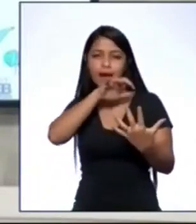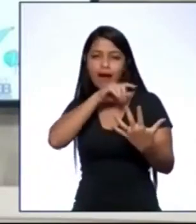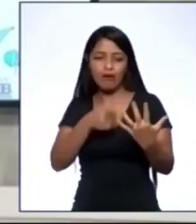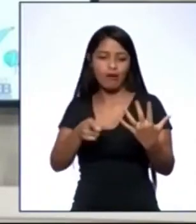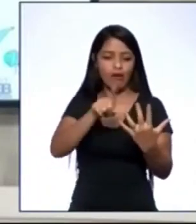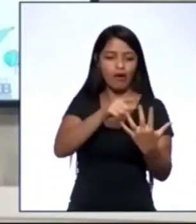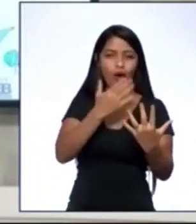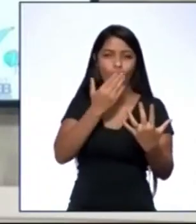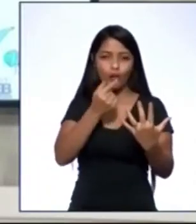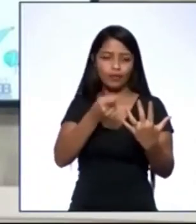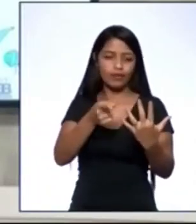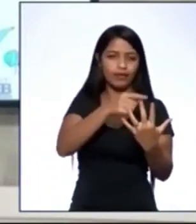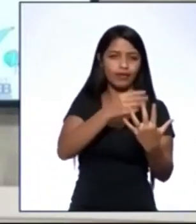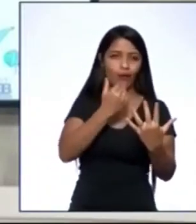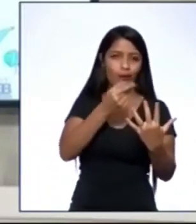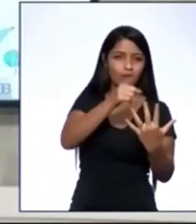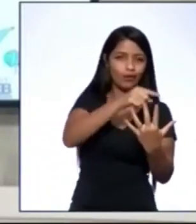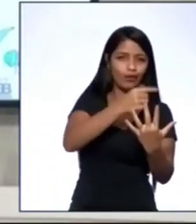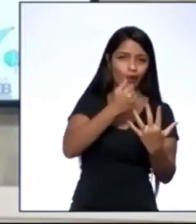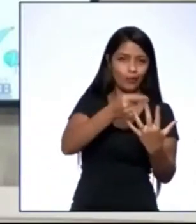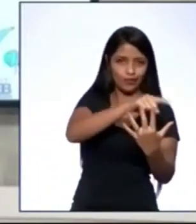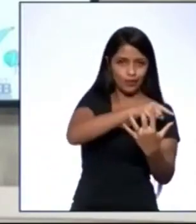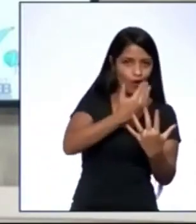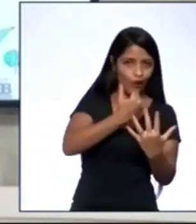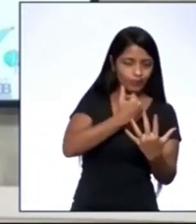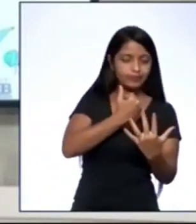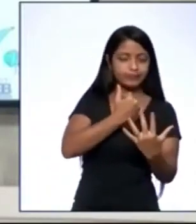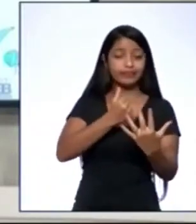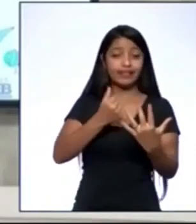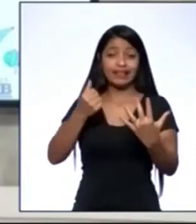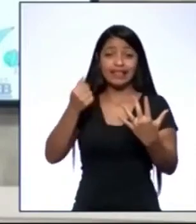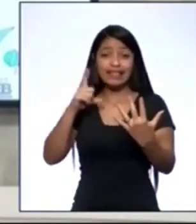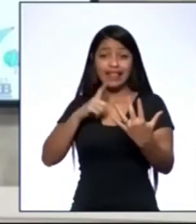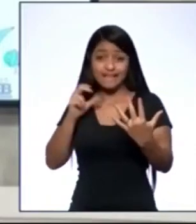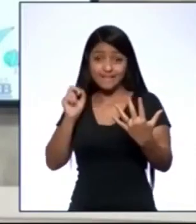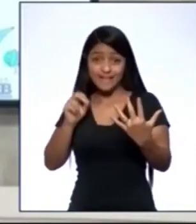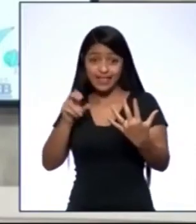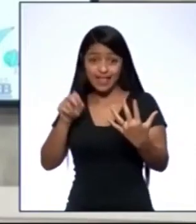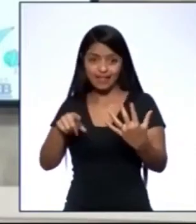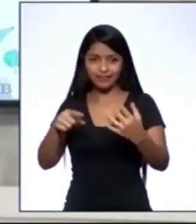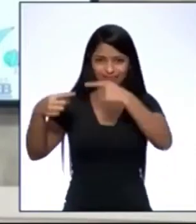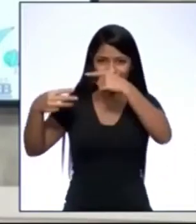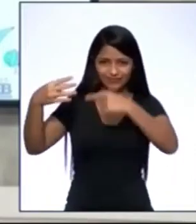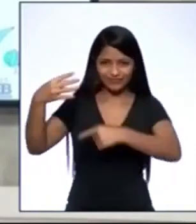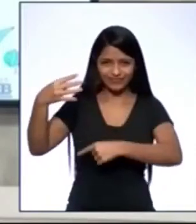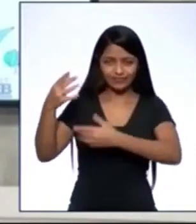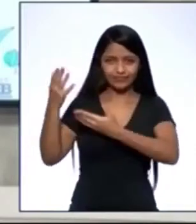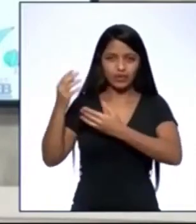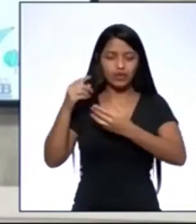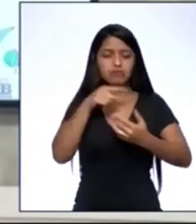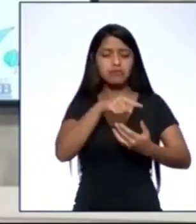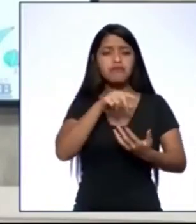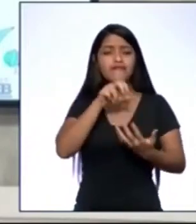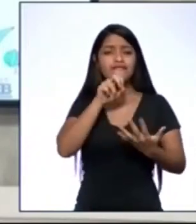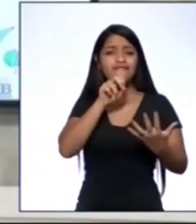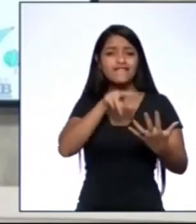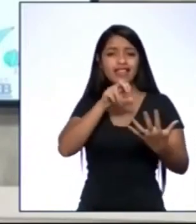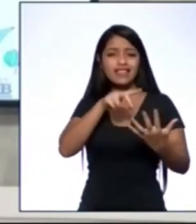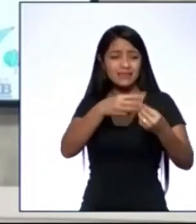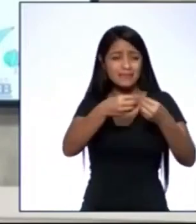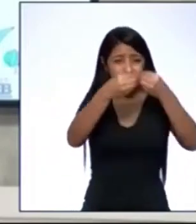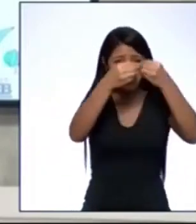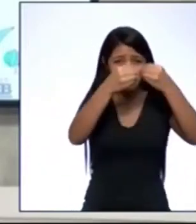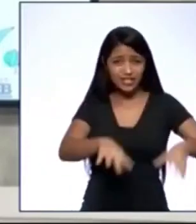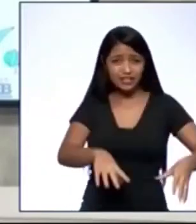algumas dessas substâncias químicas que eu citei, são as principais, pelo menos, a pergunta do vestibular sempre